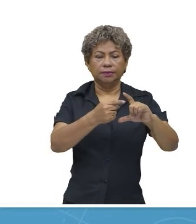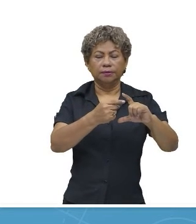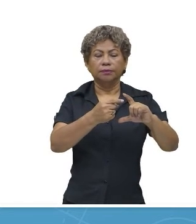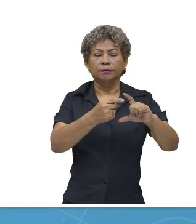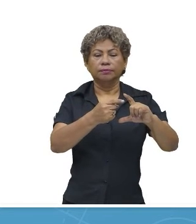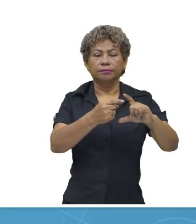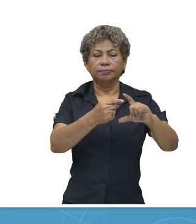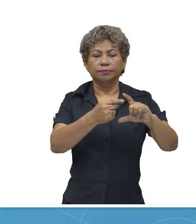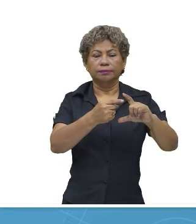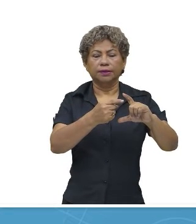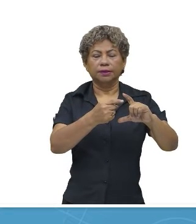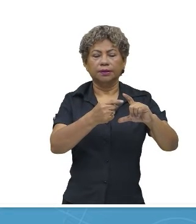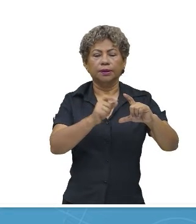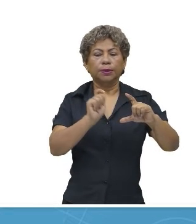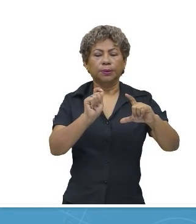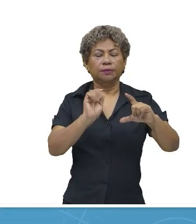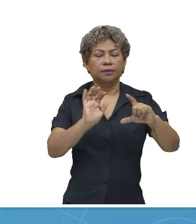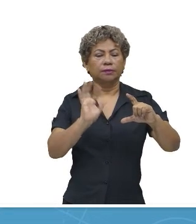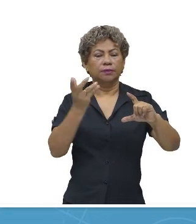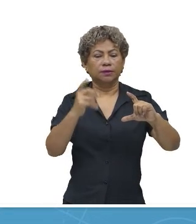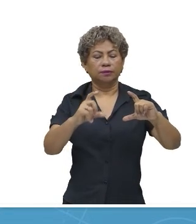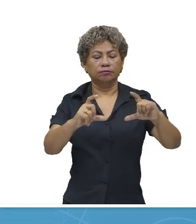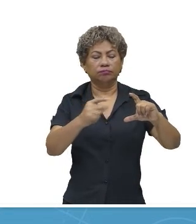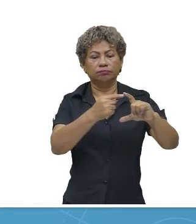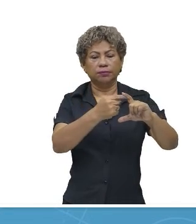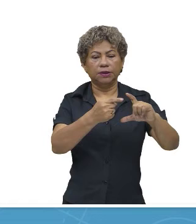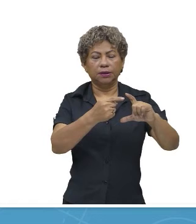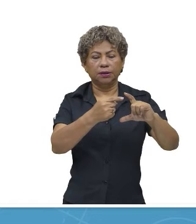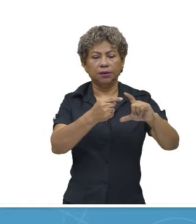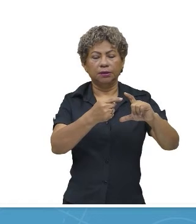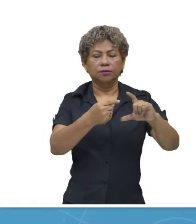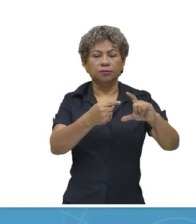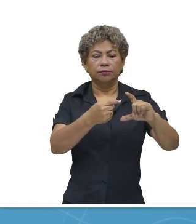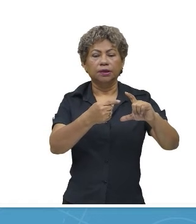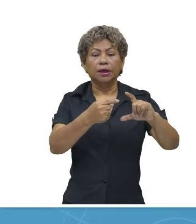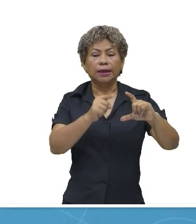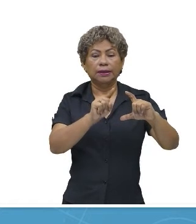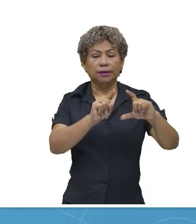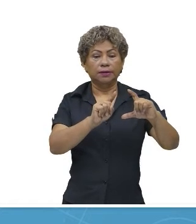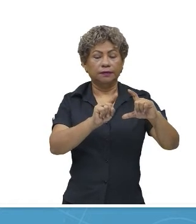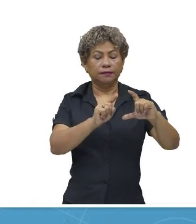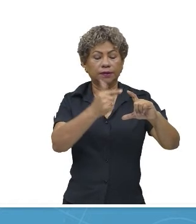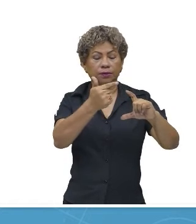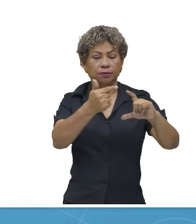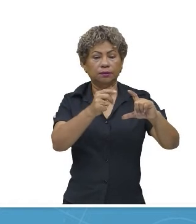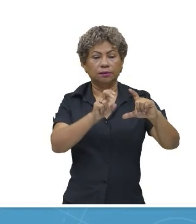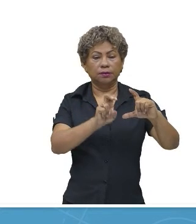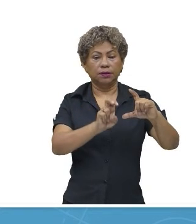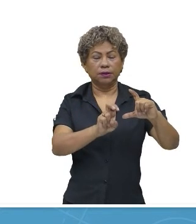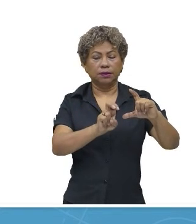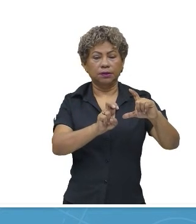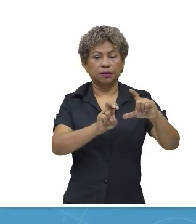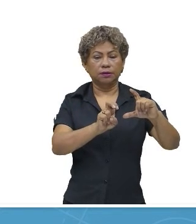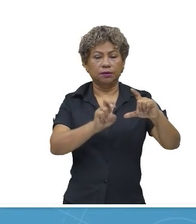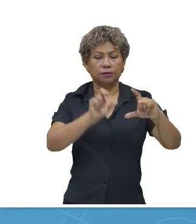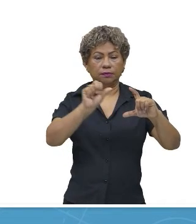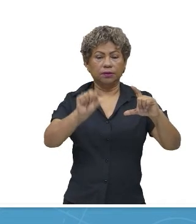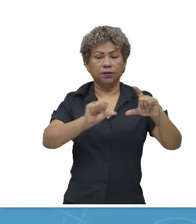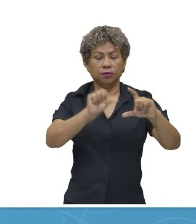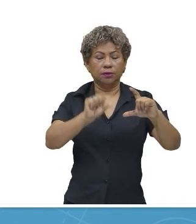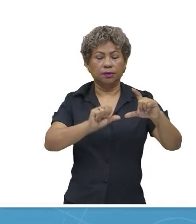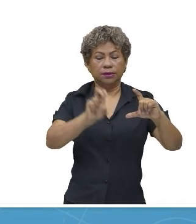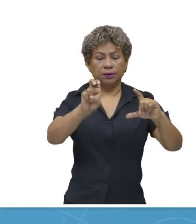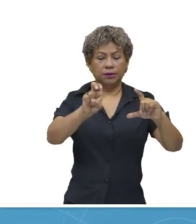parêntese é negativo, isso não vai mudar. A gente só vai trocar o numerador pelo denominador. Vamos trocar o 2 por